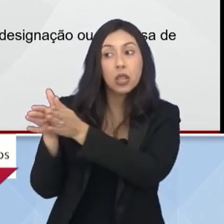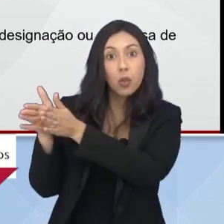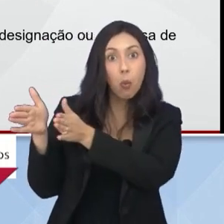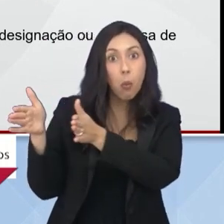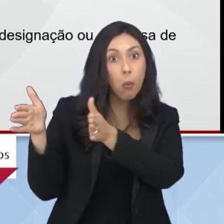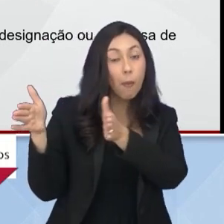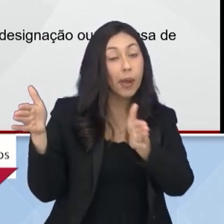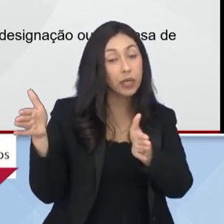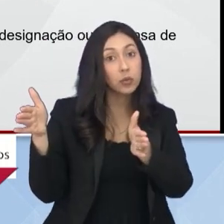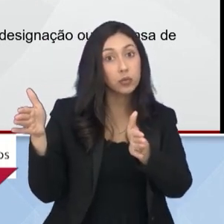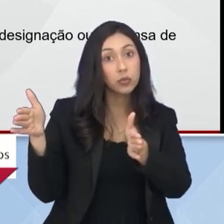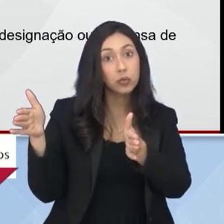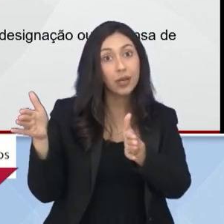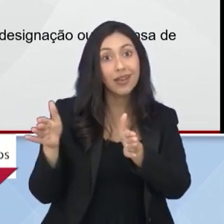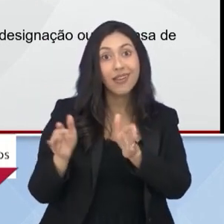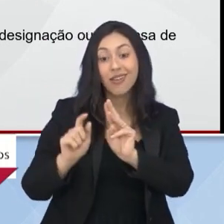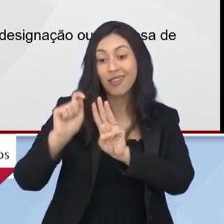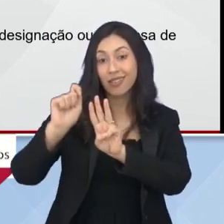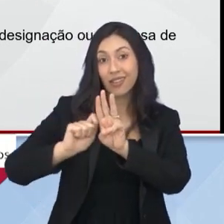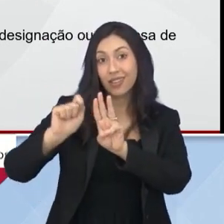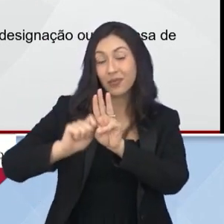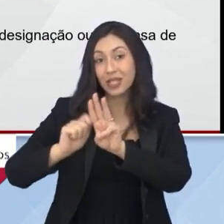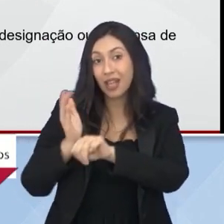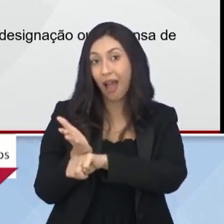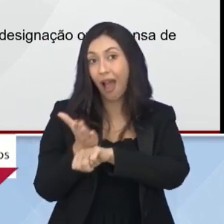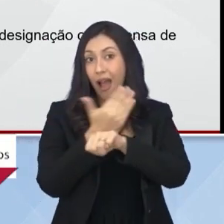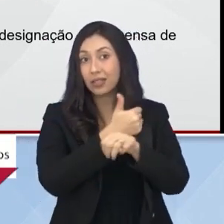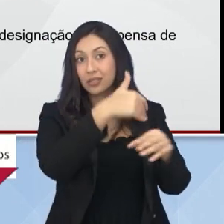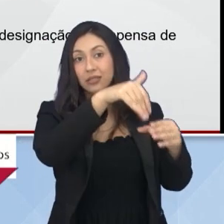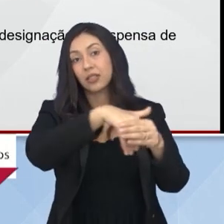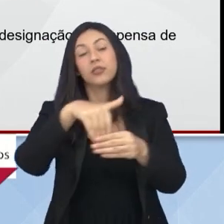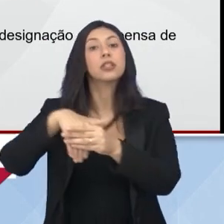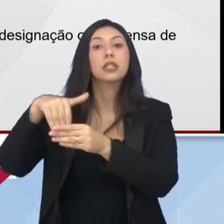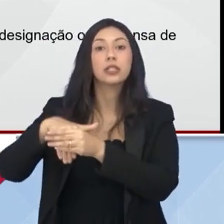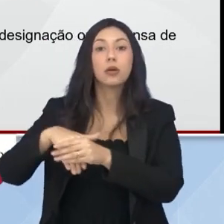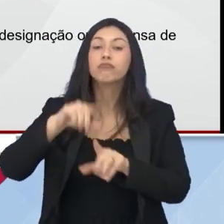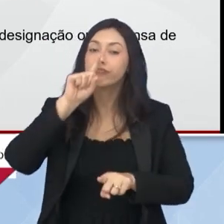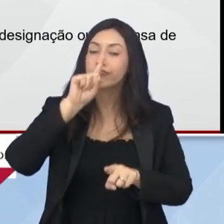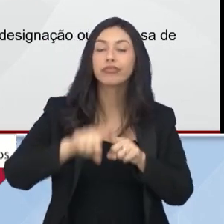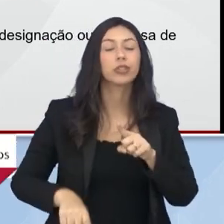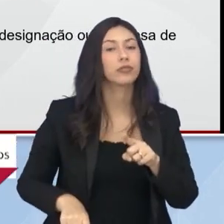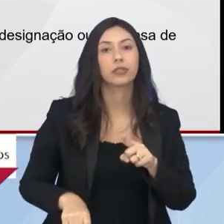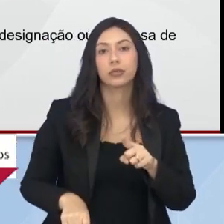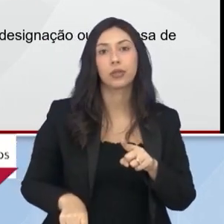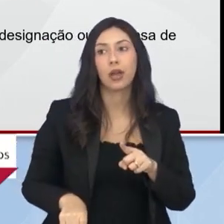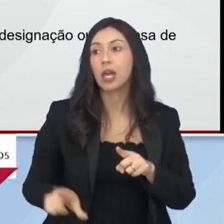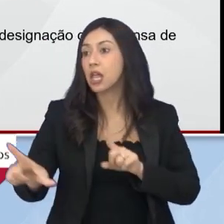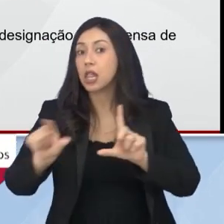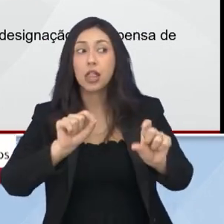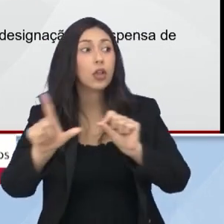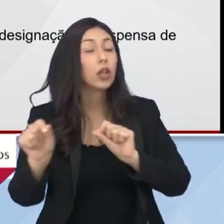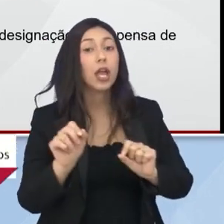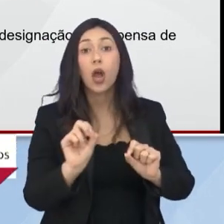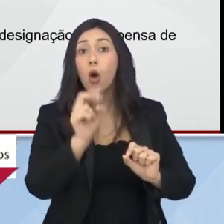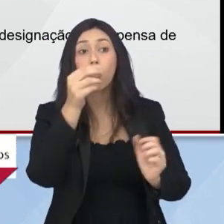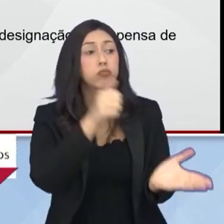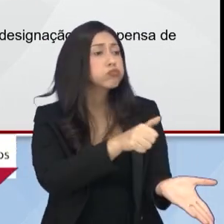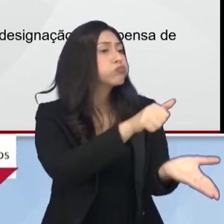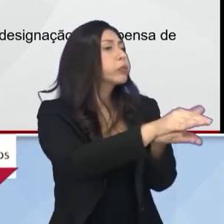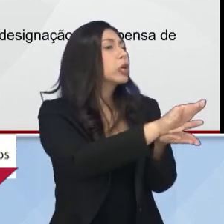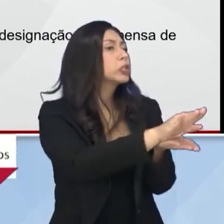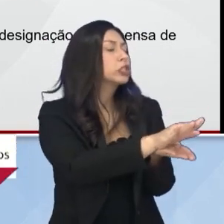antecedem a eleição até a posse também é proibido nomear contratar demitir sem justa